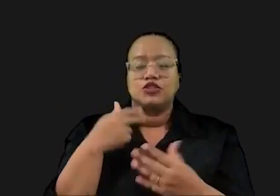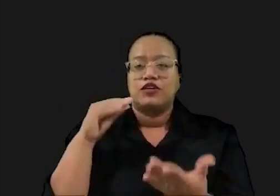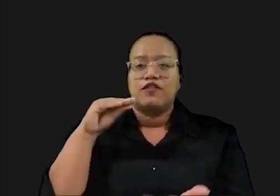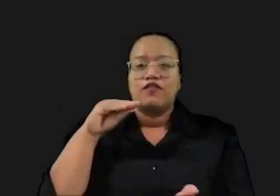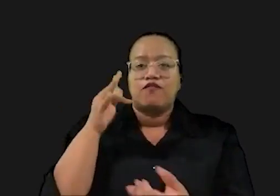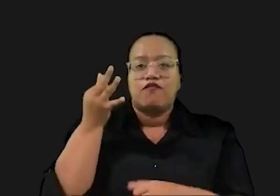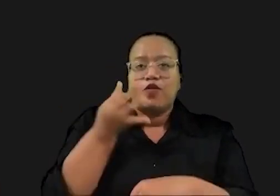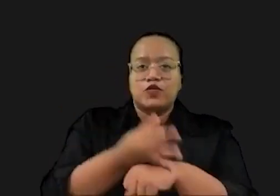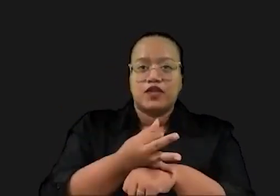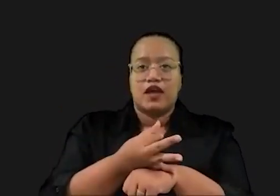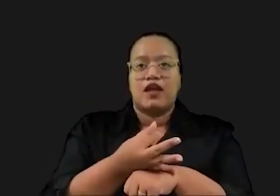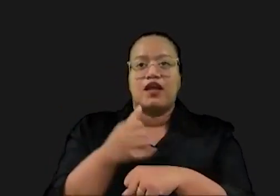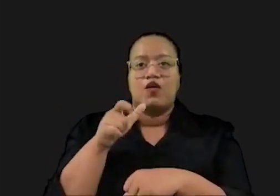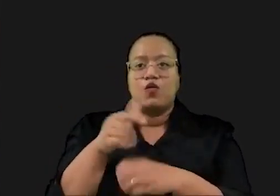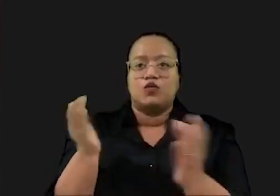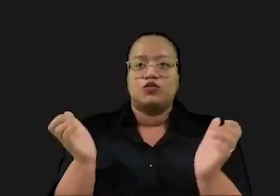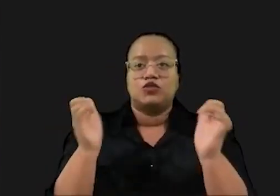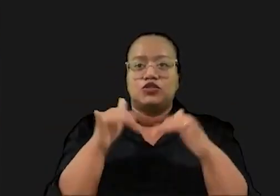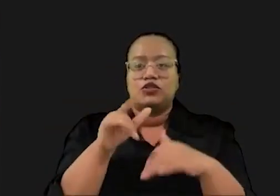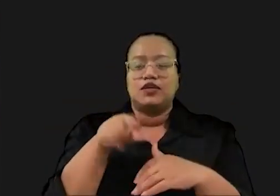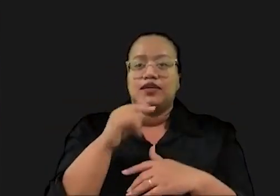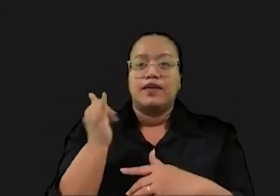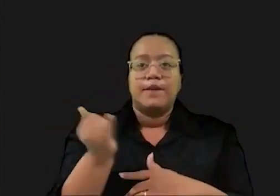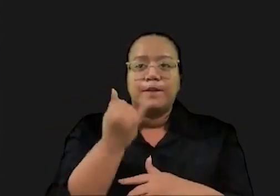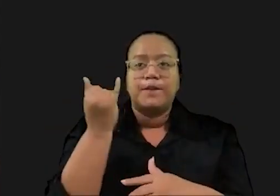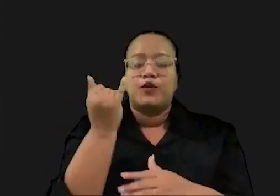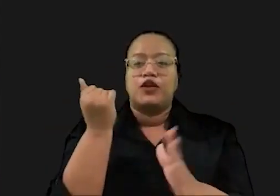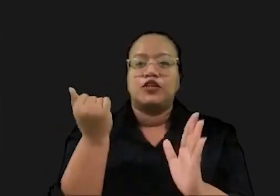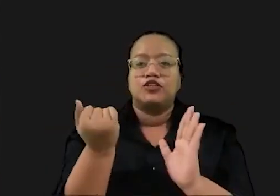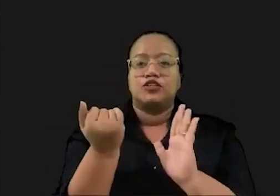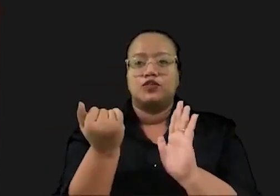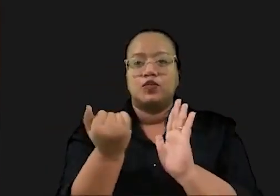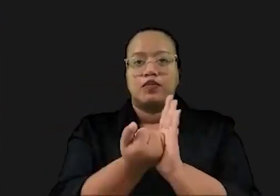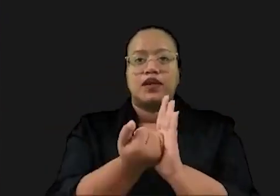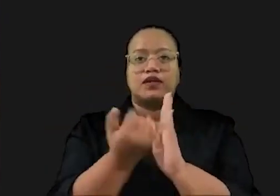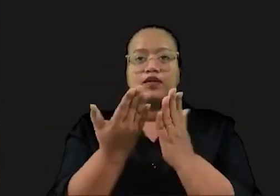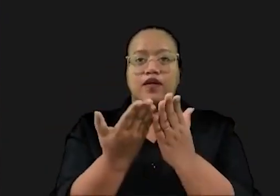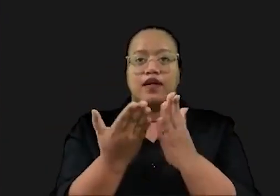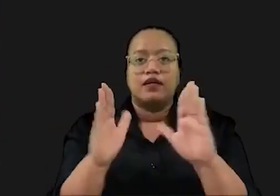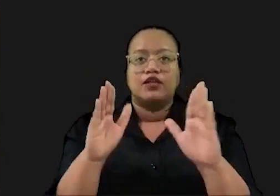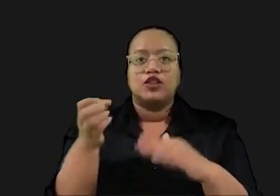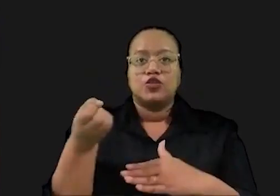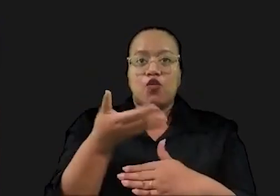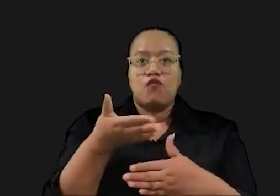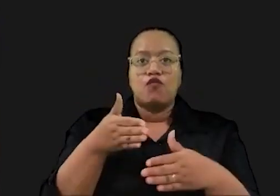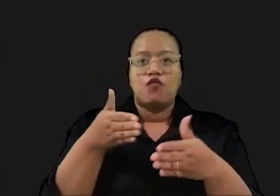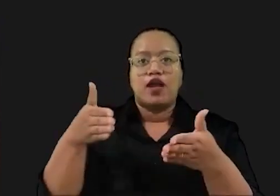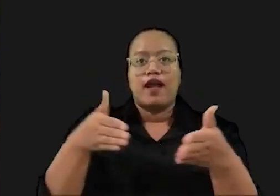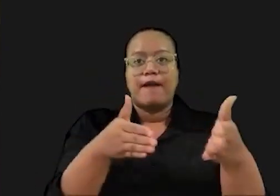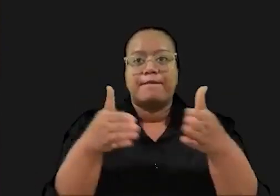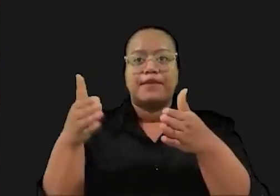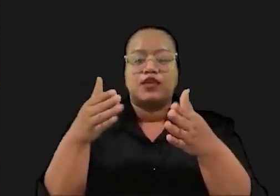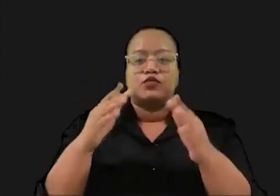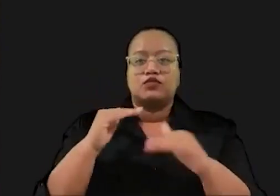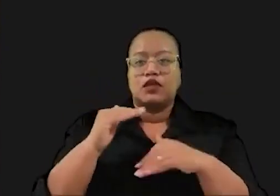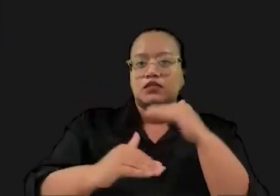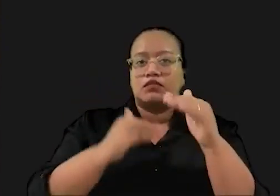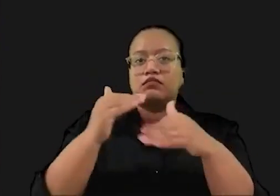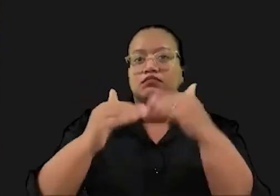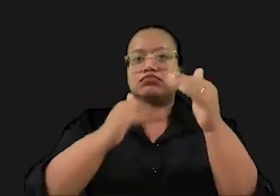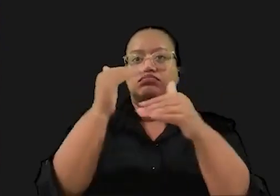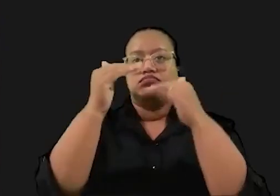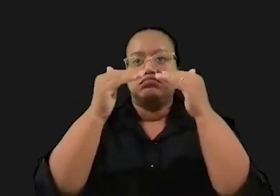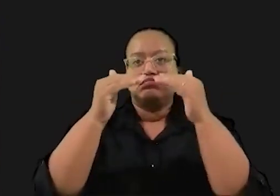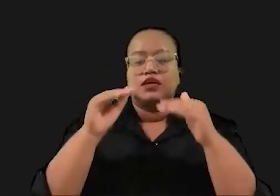que é simbólico e representa uma abertura de novos caminhos da prosperidade, do desenvolvimento, caminhos para